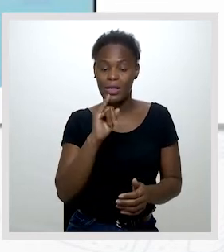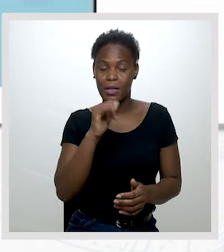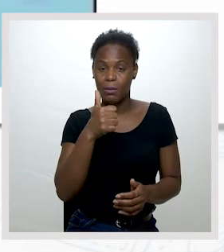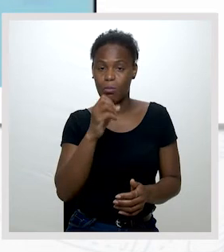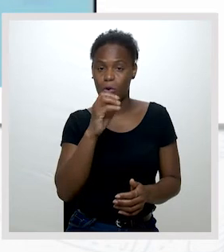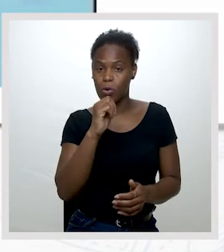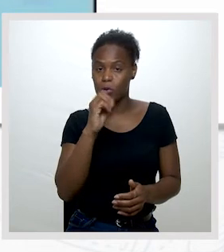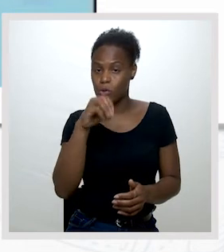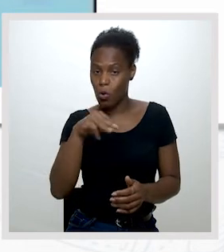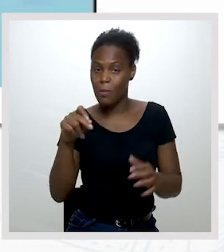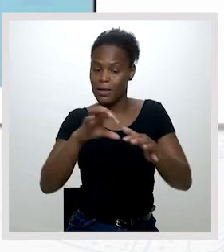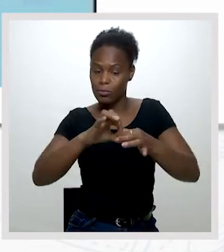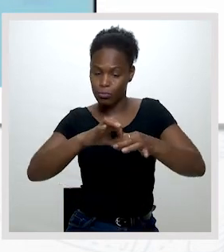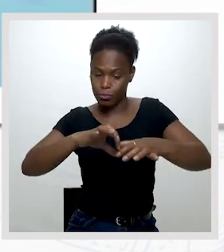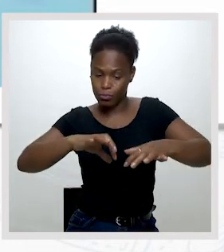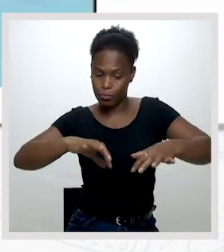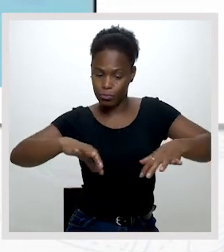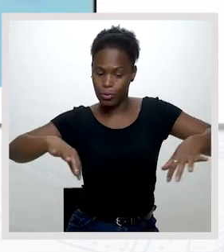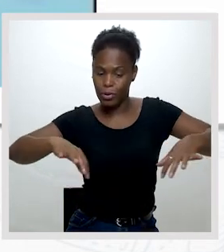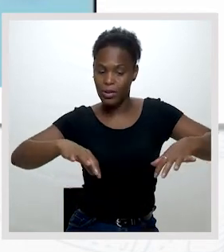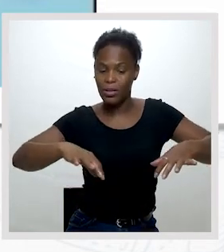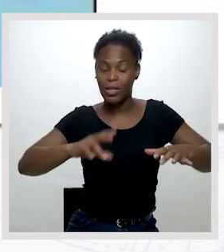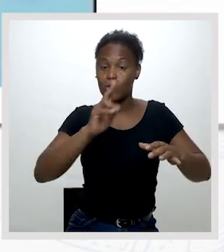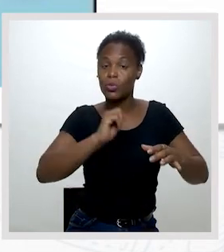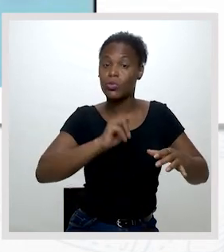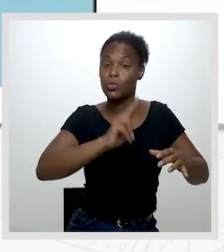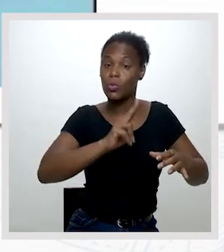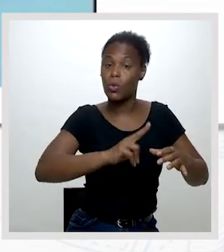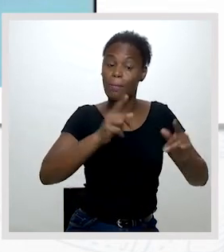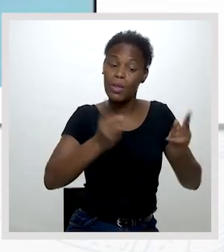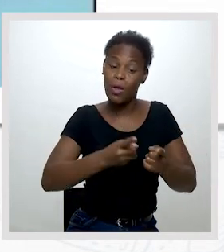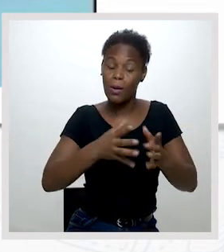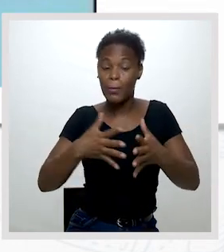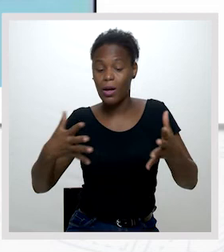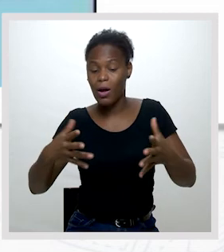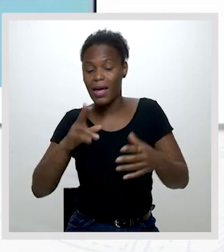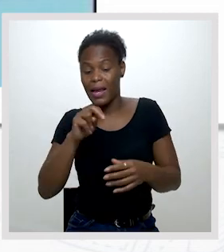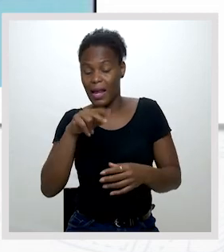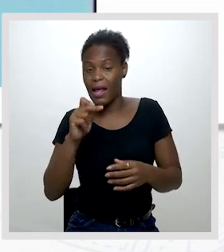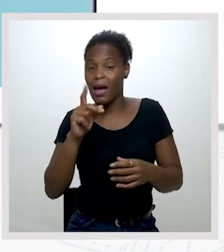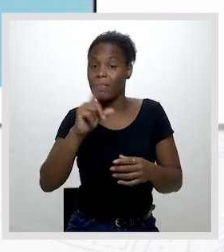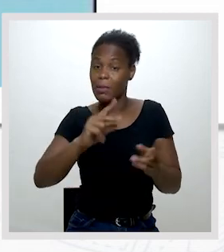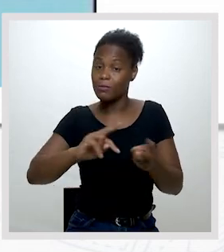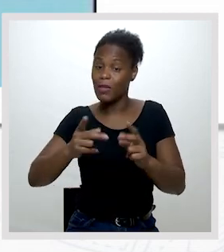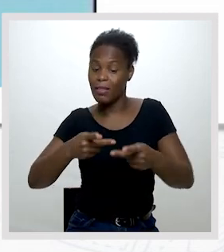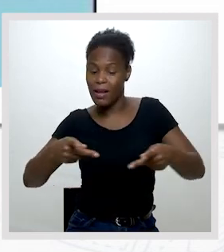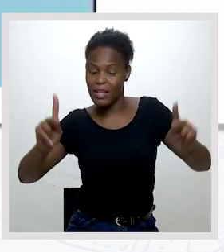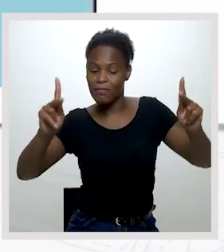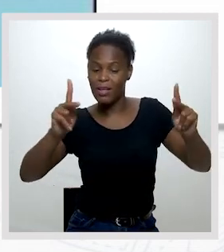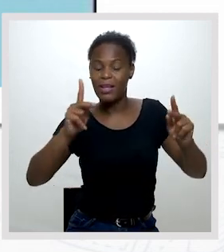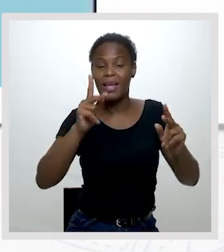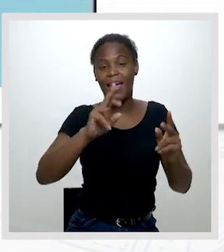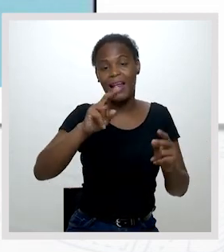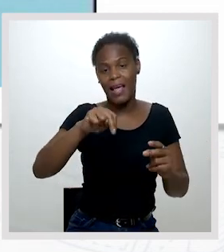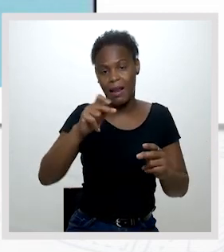separar-se. Aqui a similaridade maior, a similaridade menor, vai se separar. O RNA de transferência também é libertário e o RNA mensageiro fica